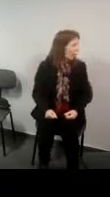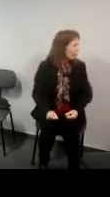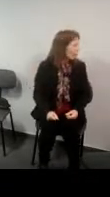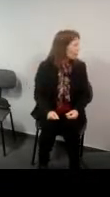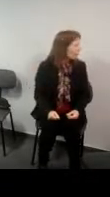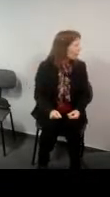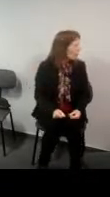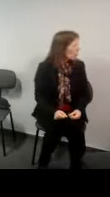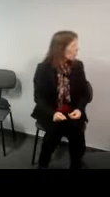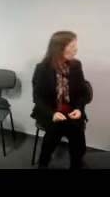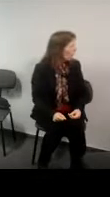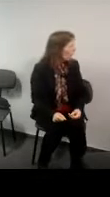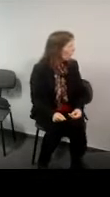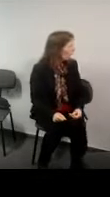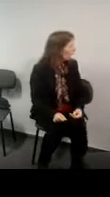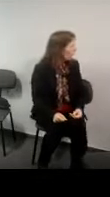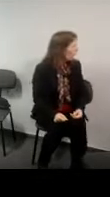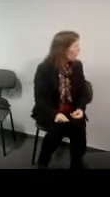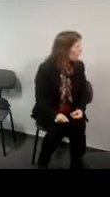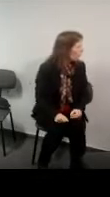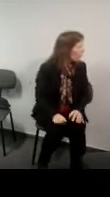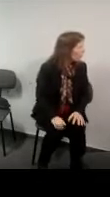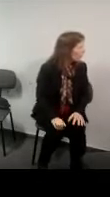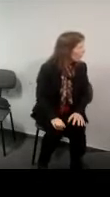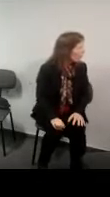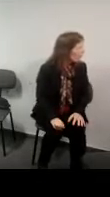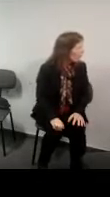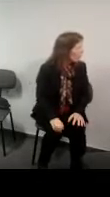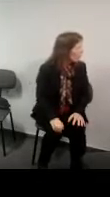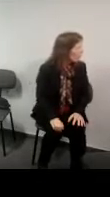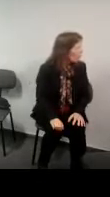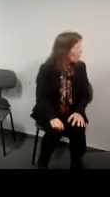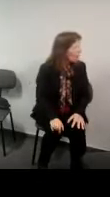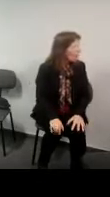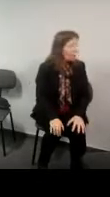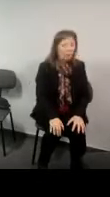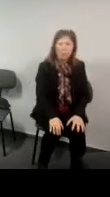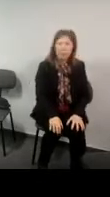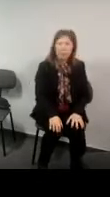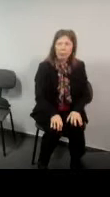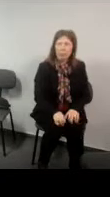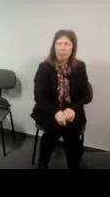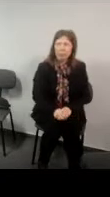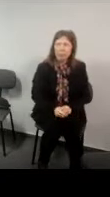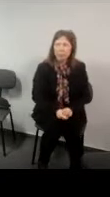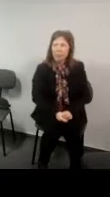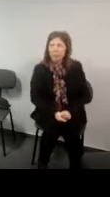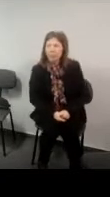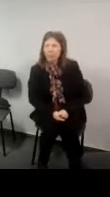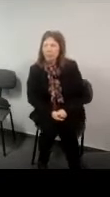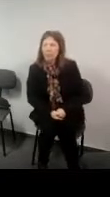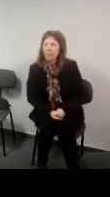hora, se for, qual que é a sequência daí? Não, se o mobilizador se desarmonizado, porque nós só damos tempo. Se você faz, você conhece tratamento, isso nós temos